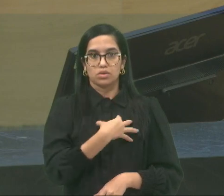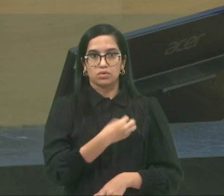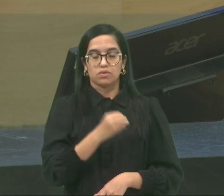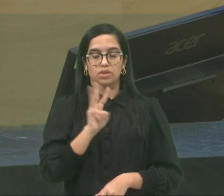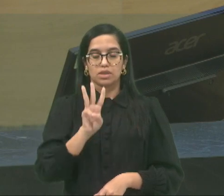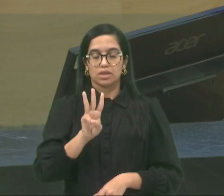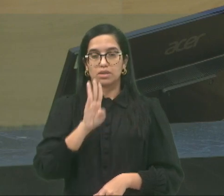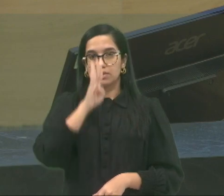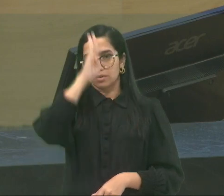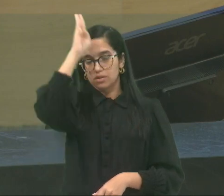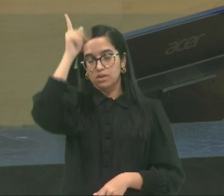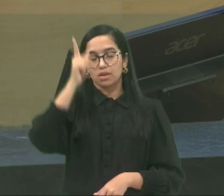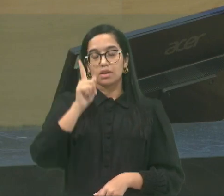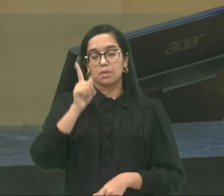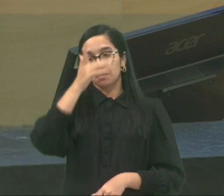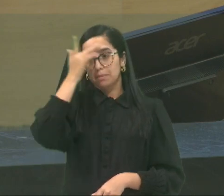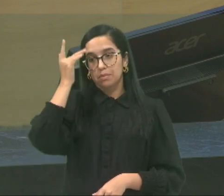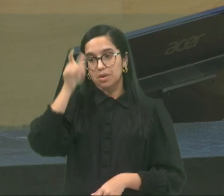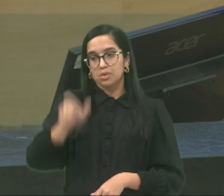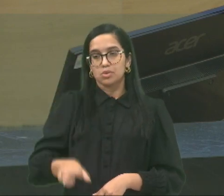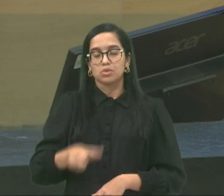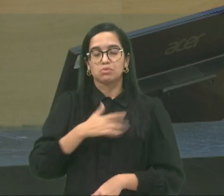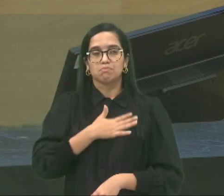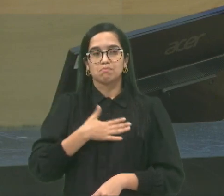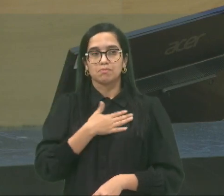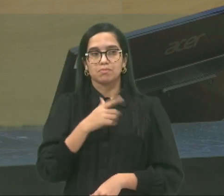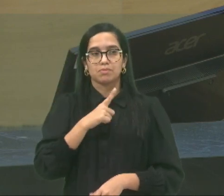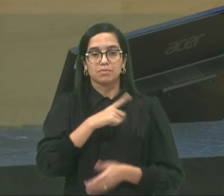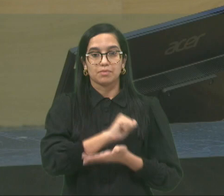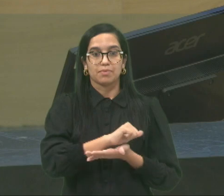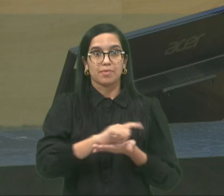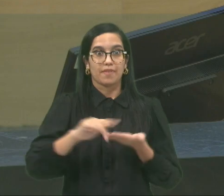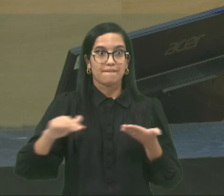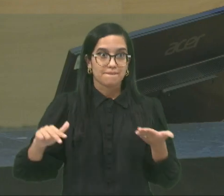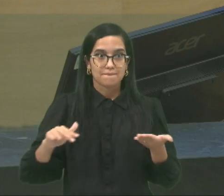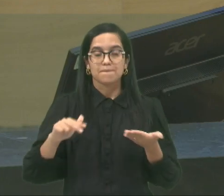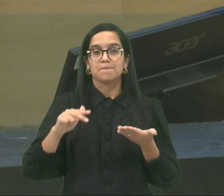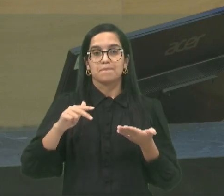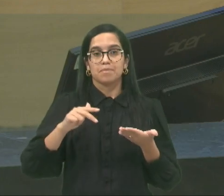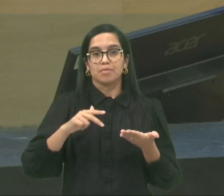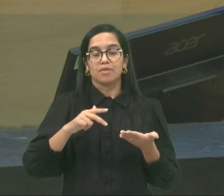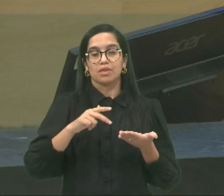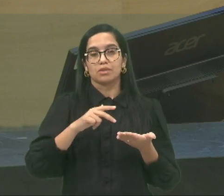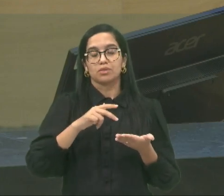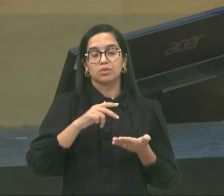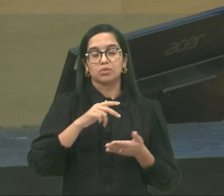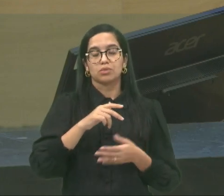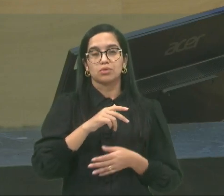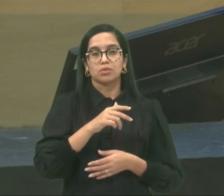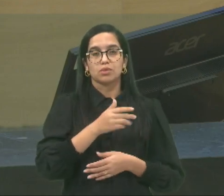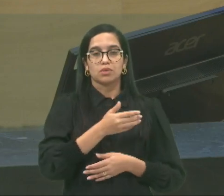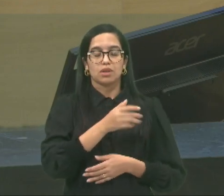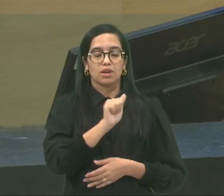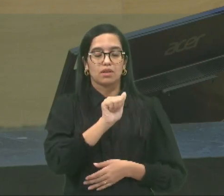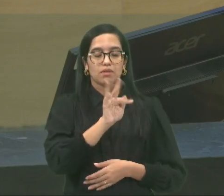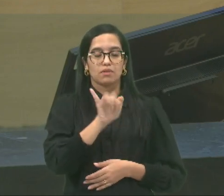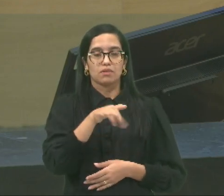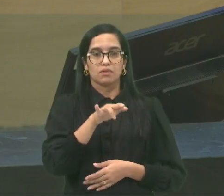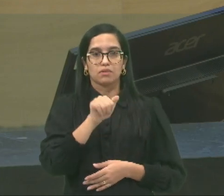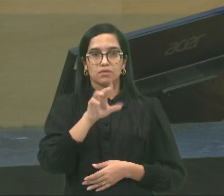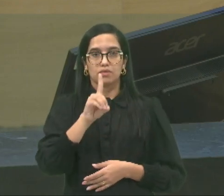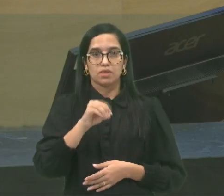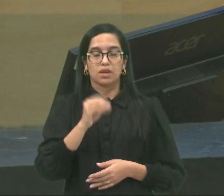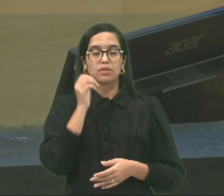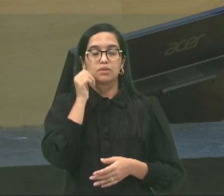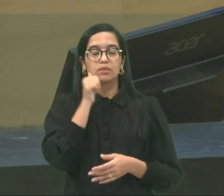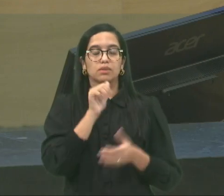sobrinhos. E, por ser uma pessoa muito querida, tem muitos afilhados. Casado com a senhora Rosana Ribeiro Costa Pereira,